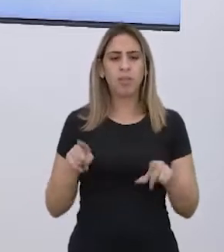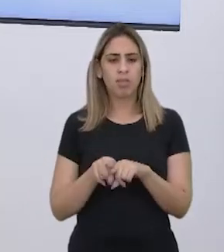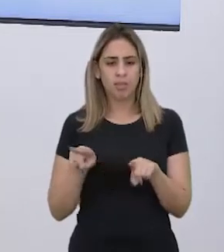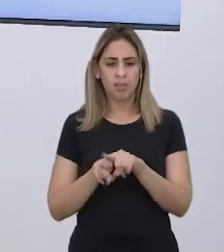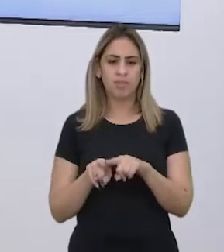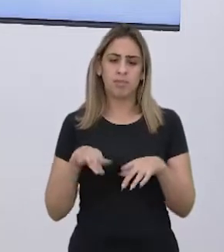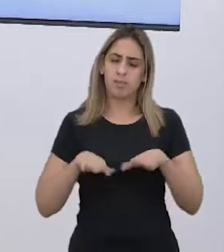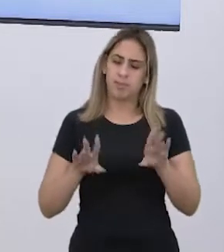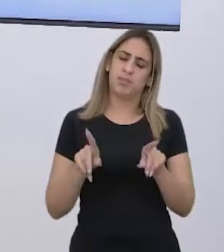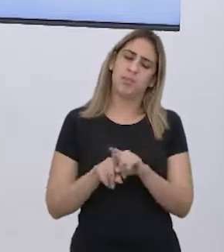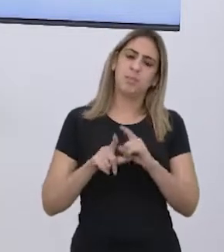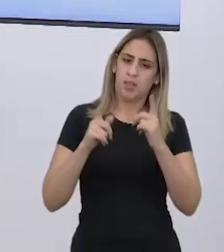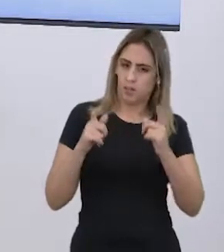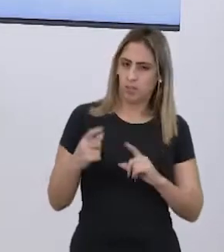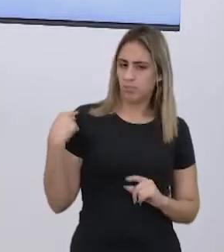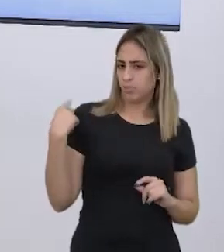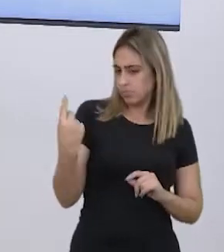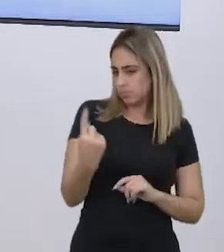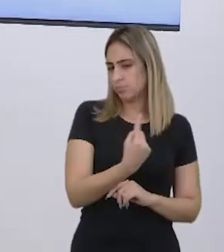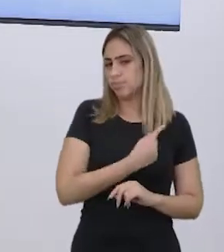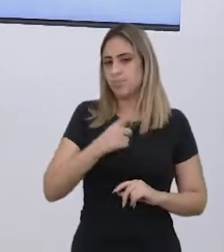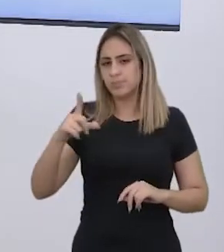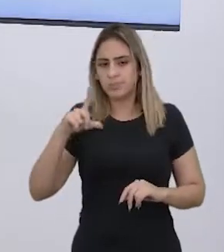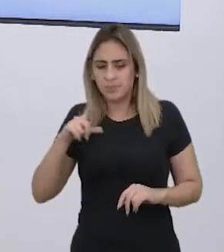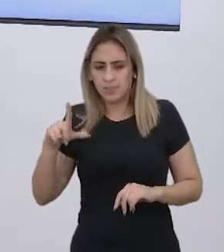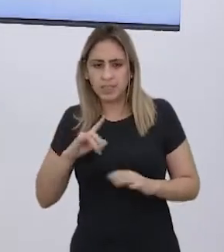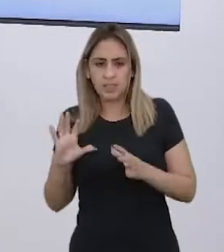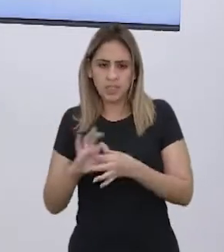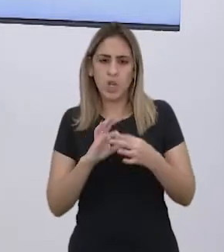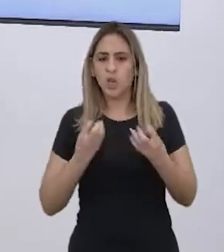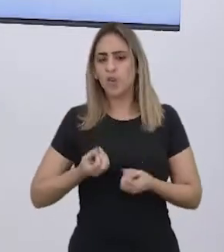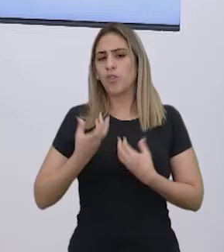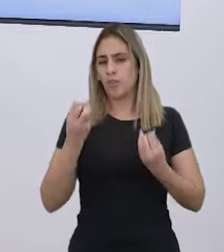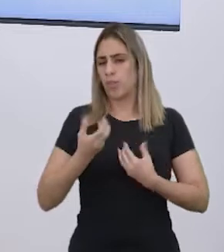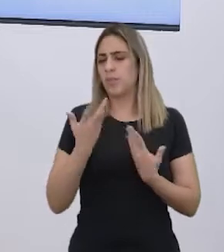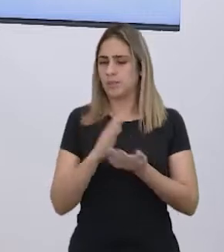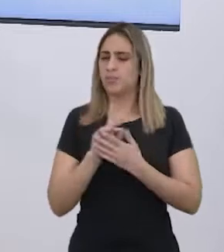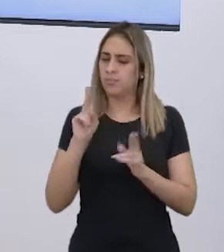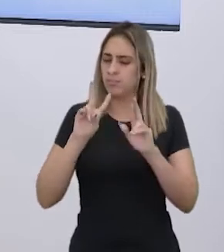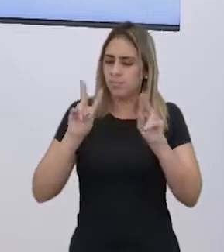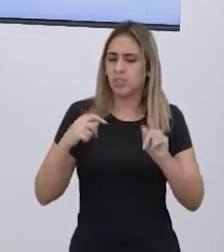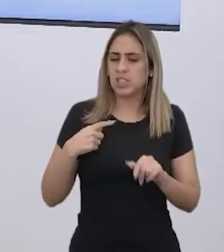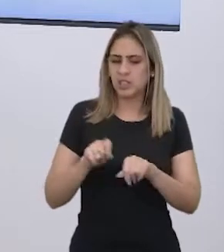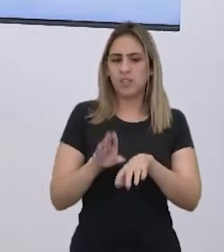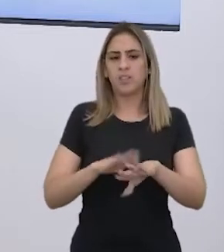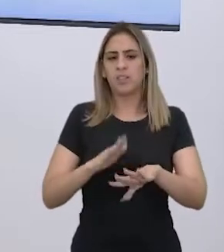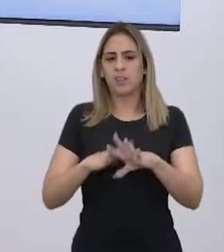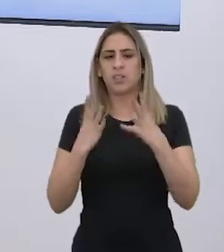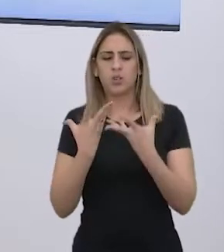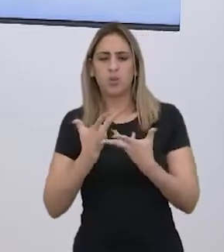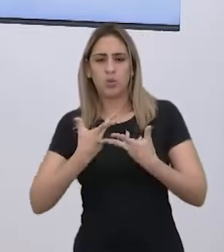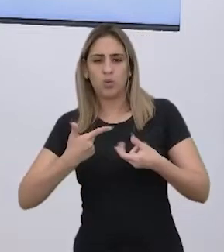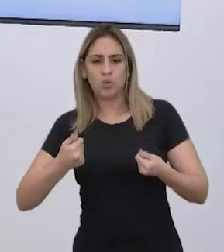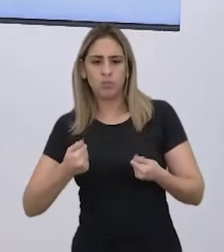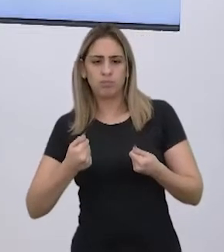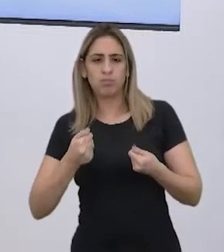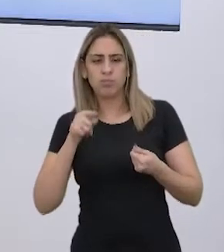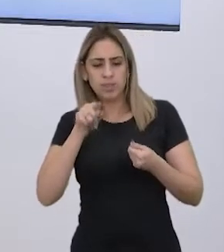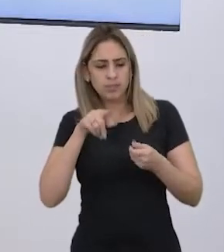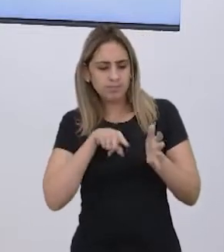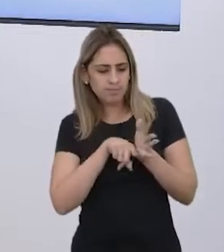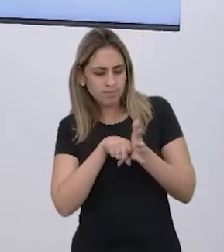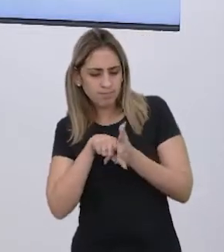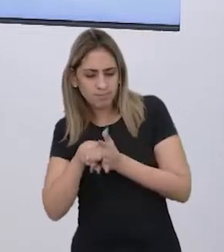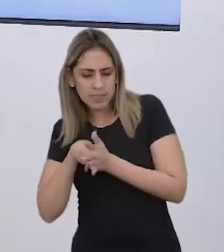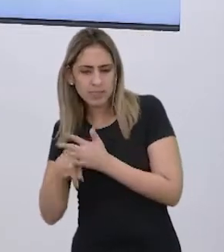também é por onde a gente tem ali as informações, né? É por onde a gente faz essa curadoria, muitas vezes, de informação.